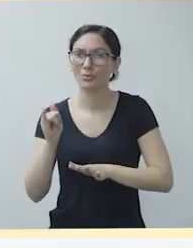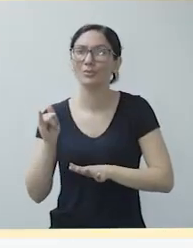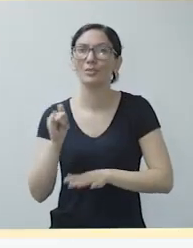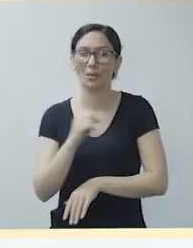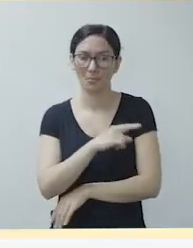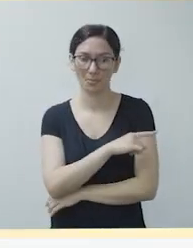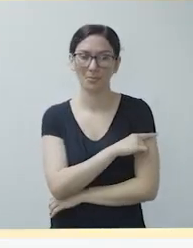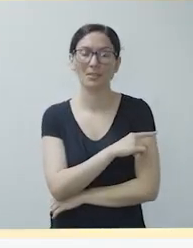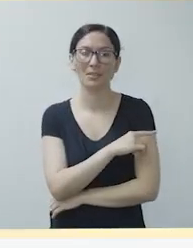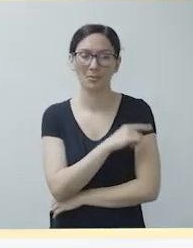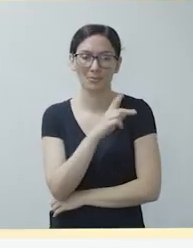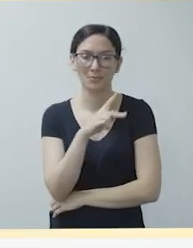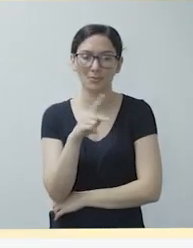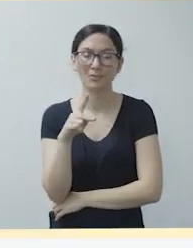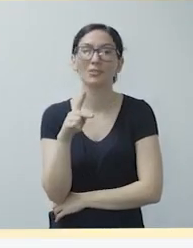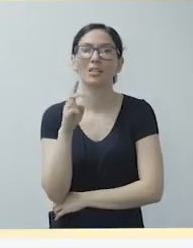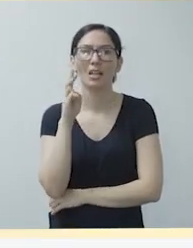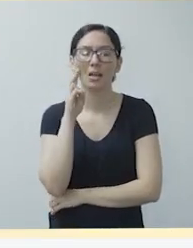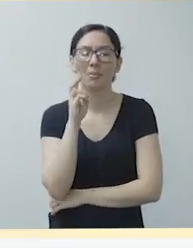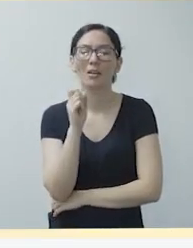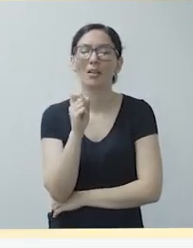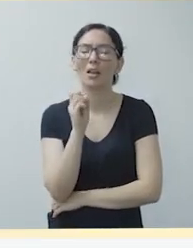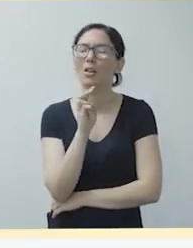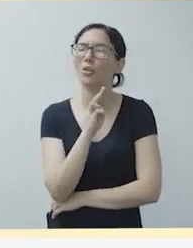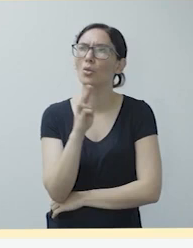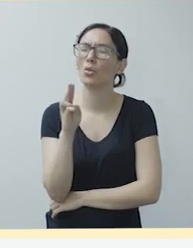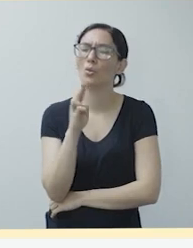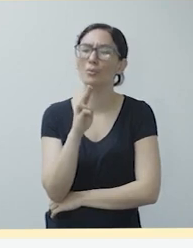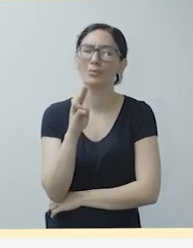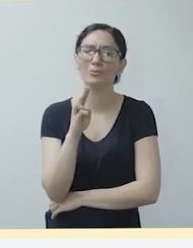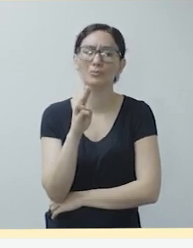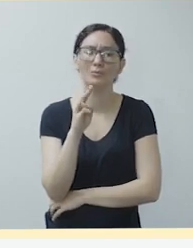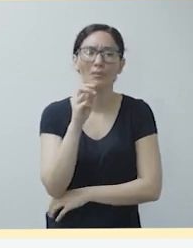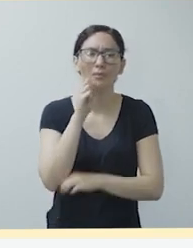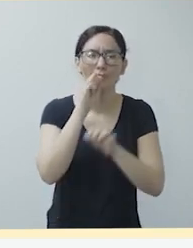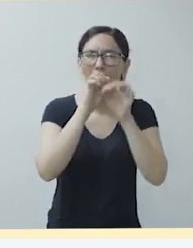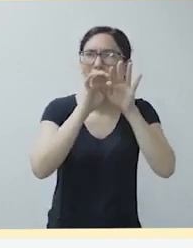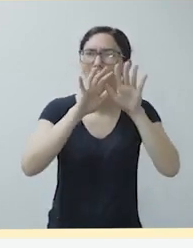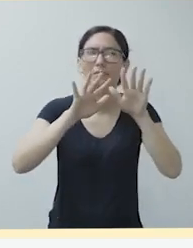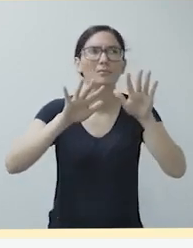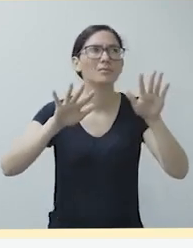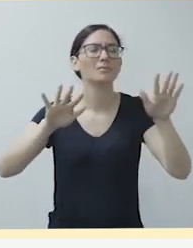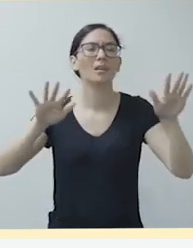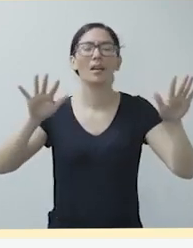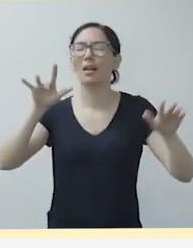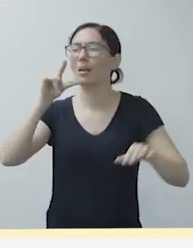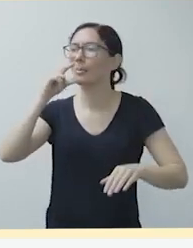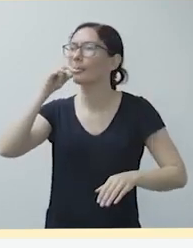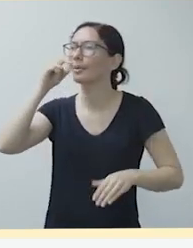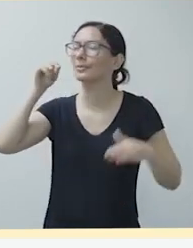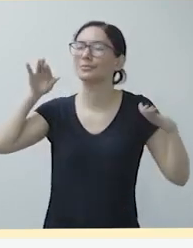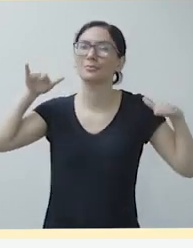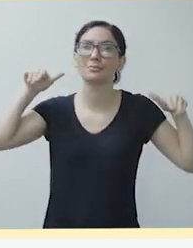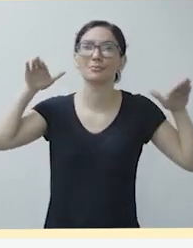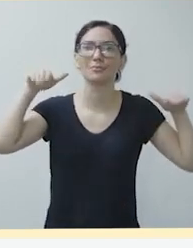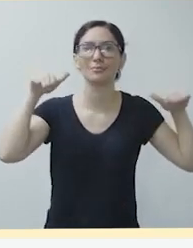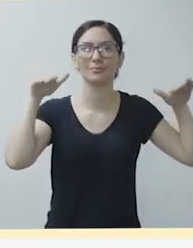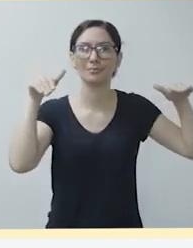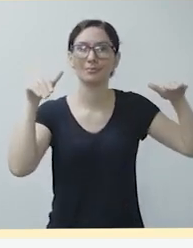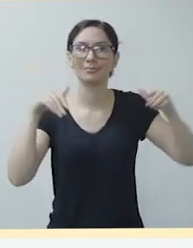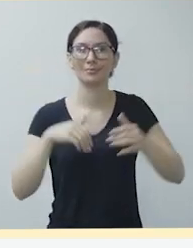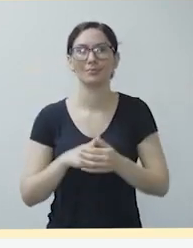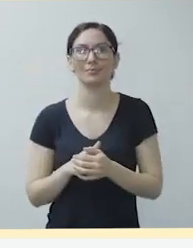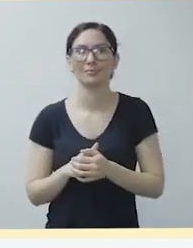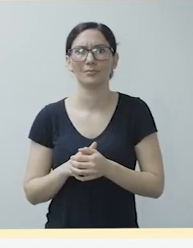do primeiro ano? O nome da história é Paisagem de Pássaros. O